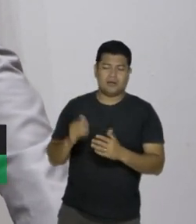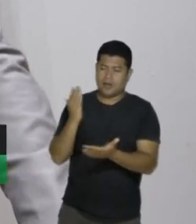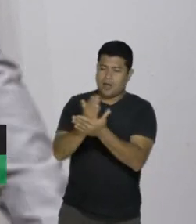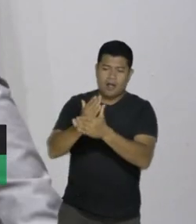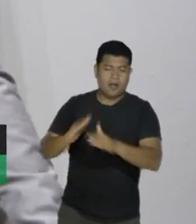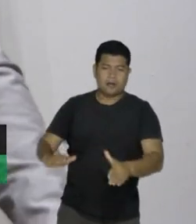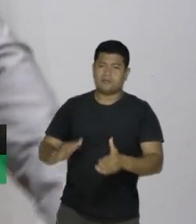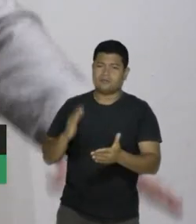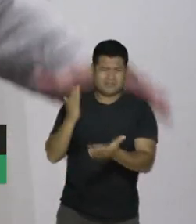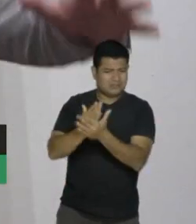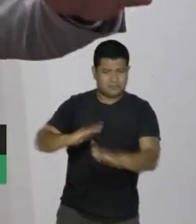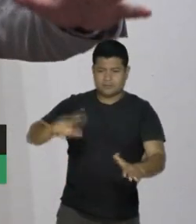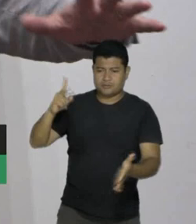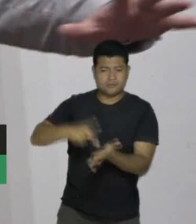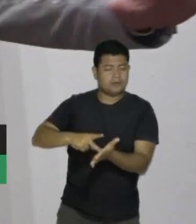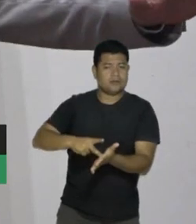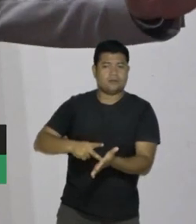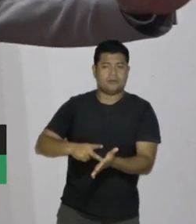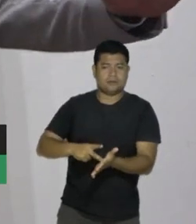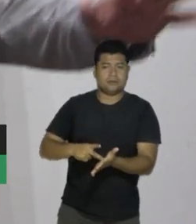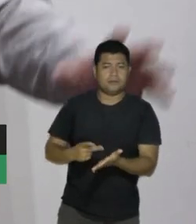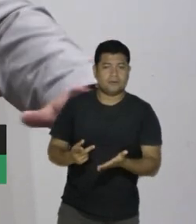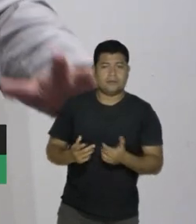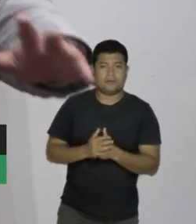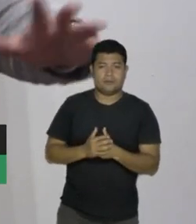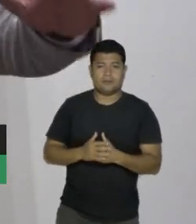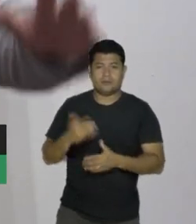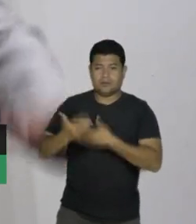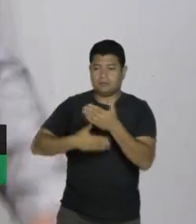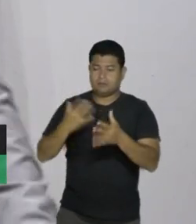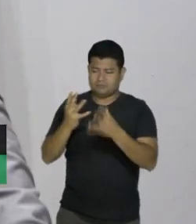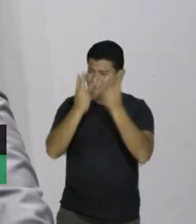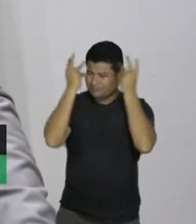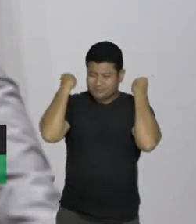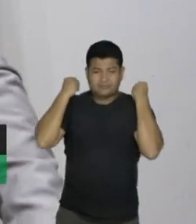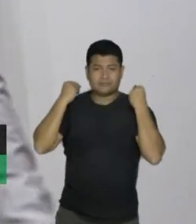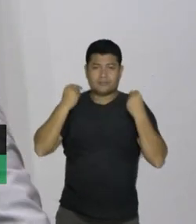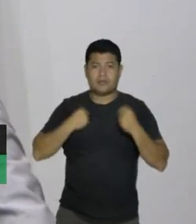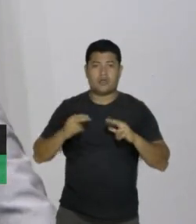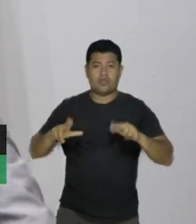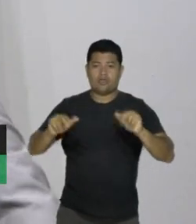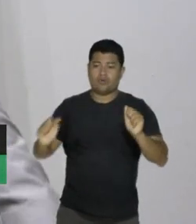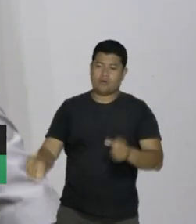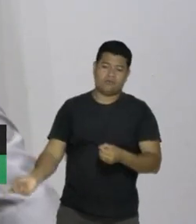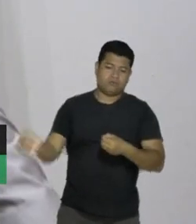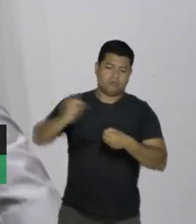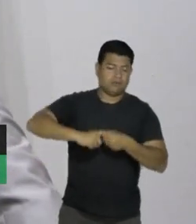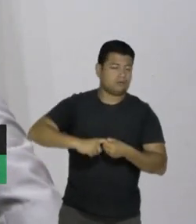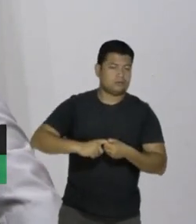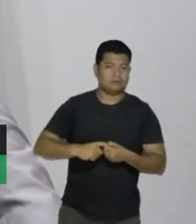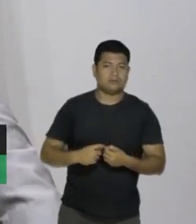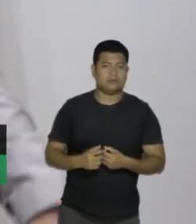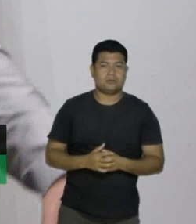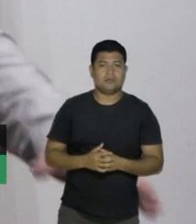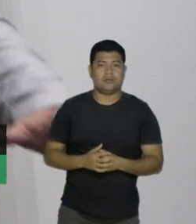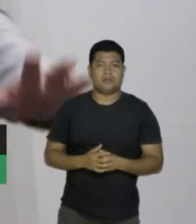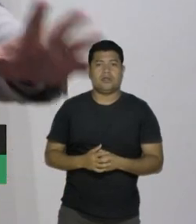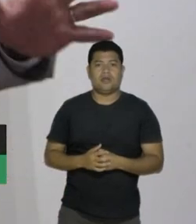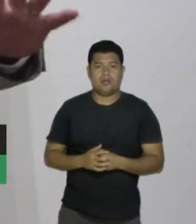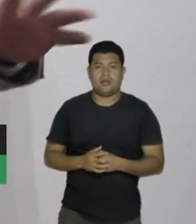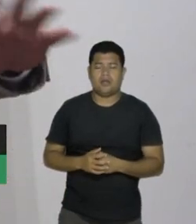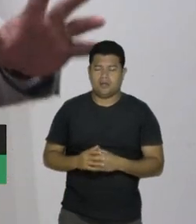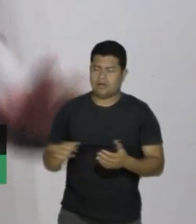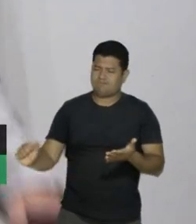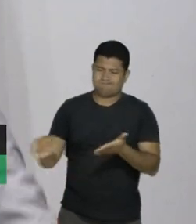nos livrar mesmo definitivamente que isso vá para o mar do esquecimento do passado e nunca mais exista isso e que seja apagado